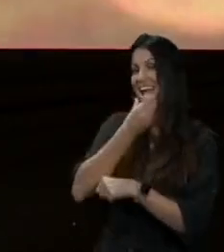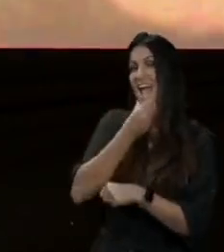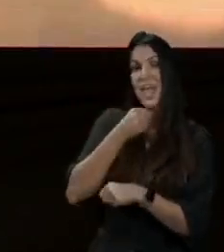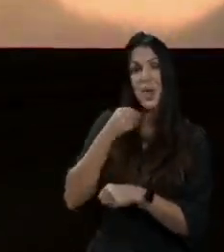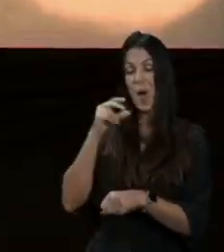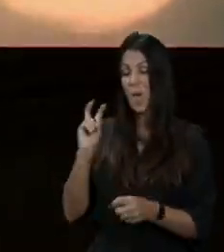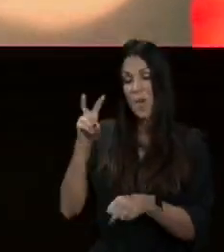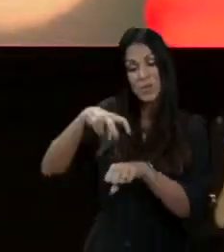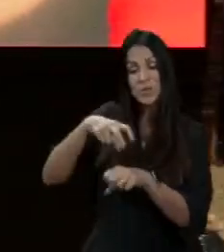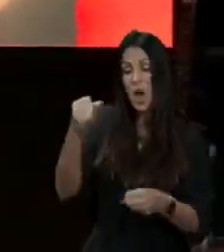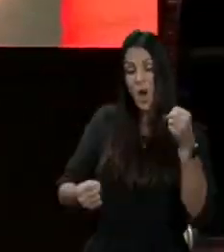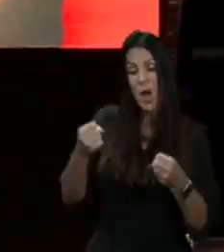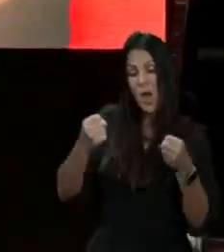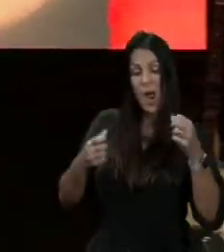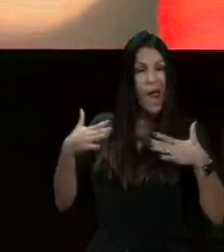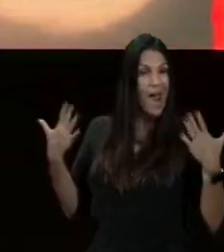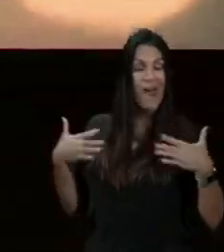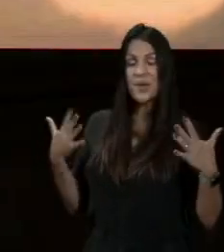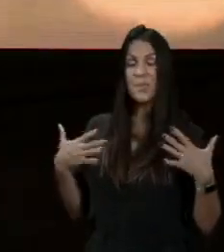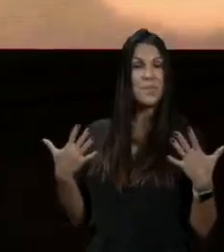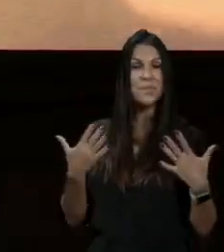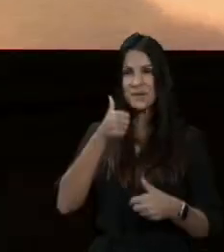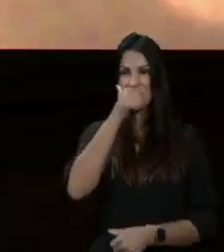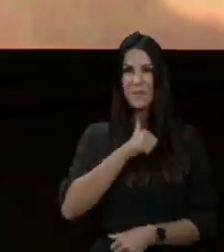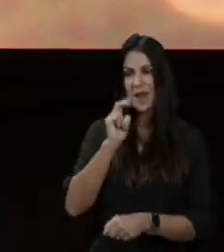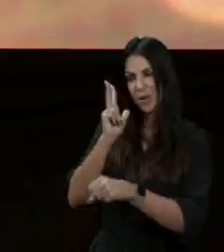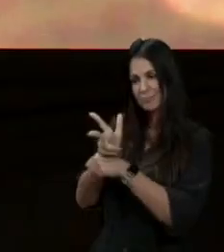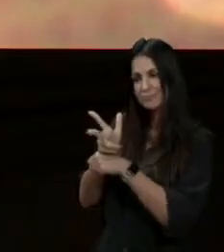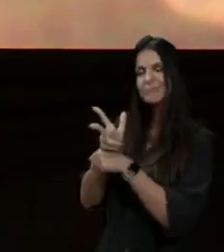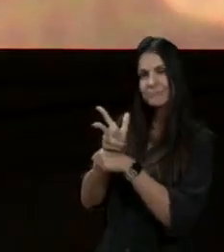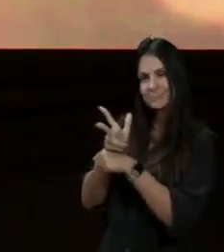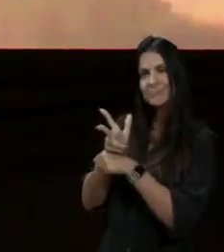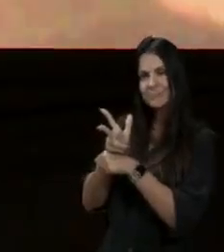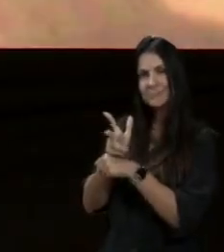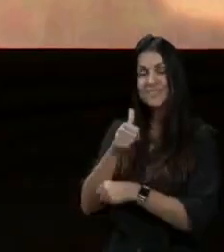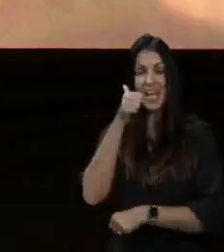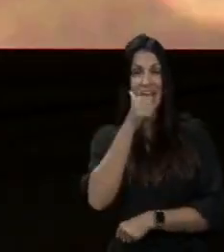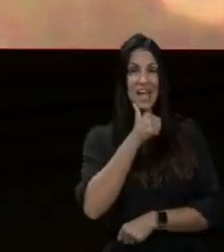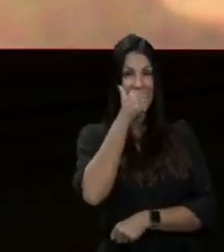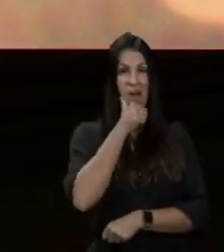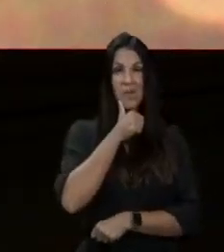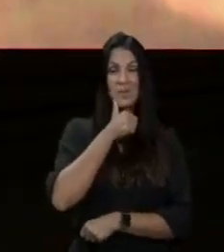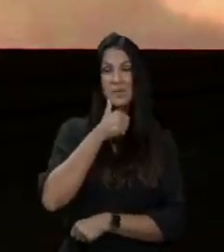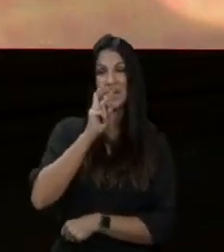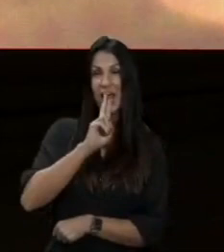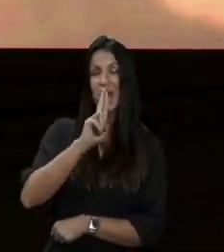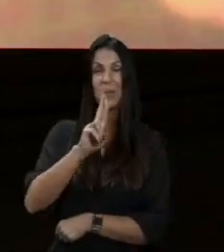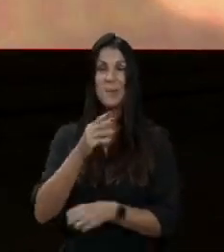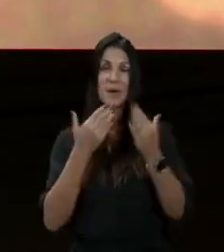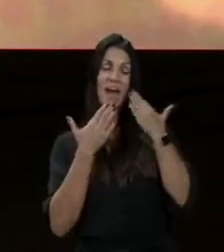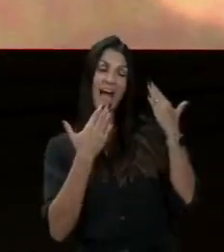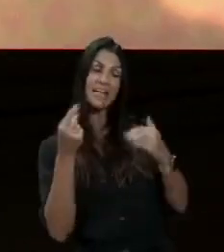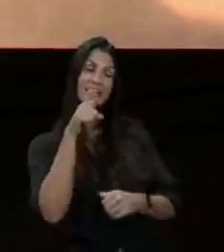sobe na bicicleta e fica assim quieta quieta e ela filmando e ela fala agradece seu Jonas foi ele que